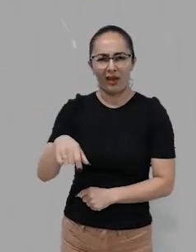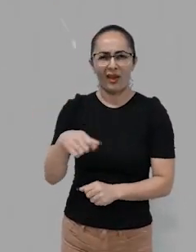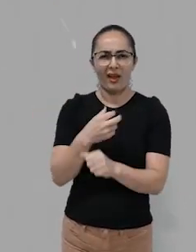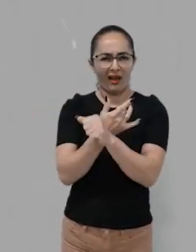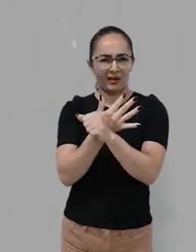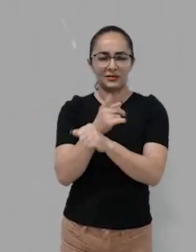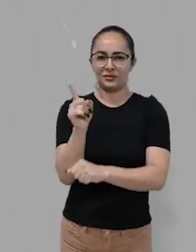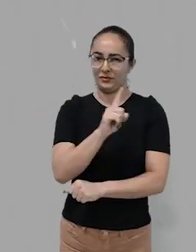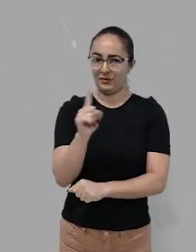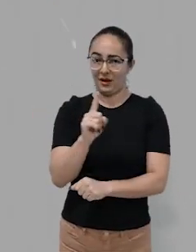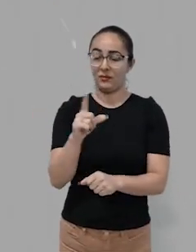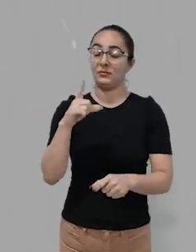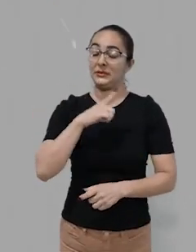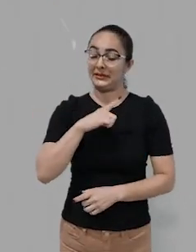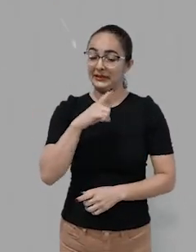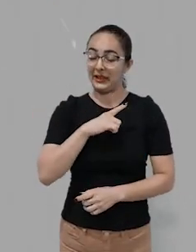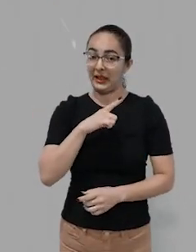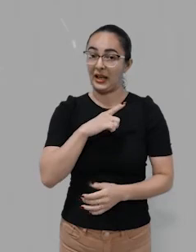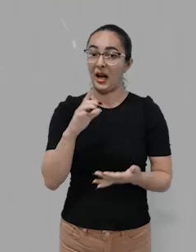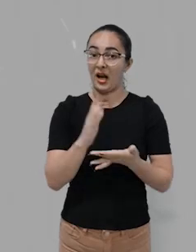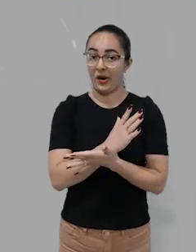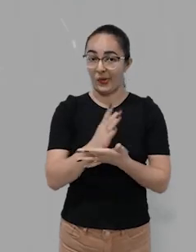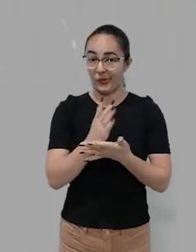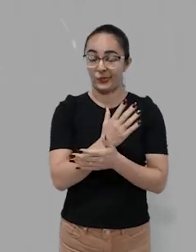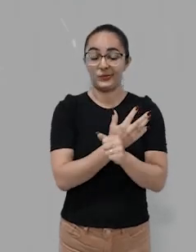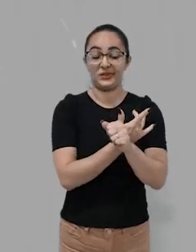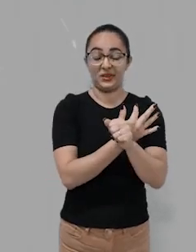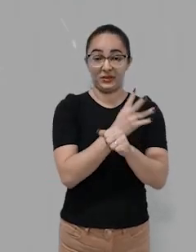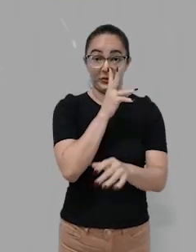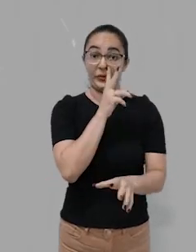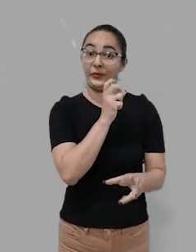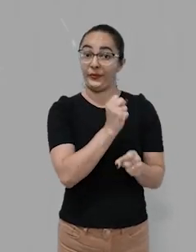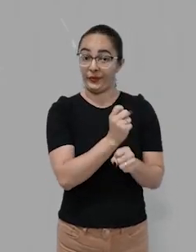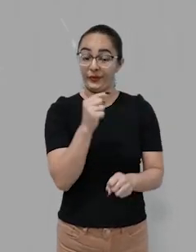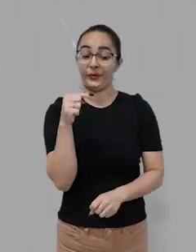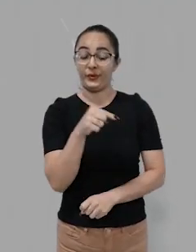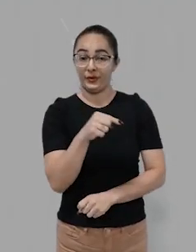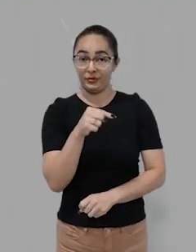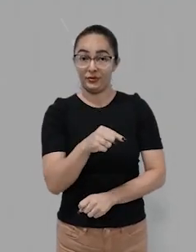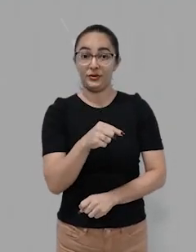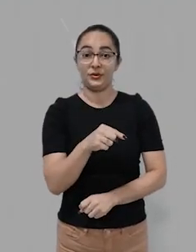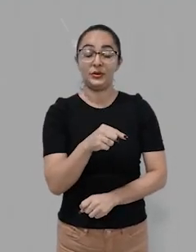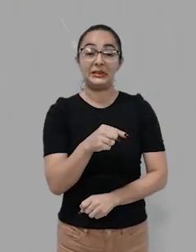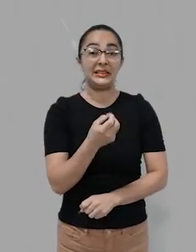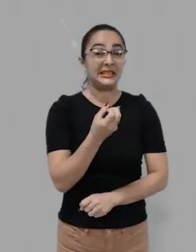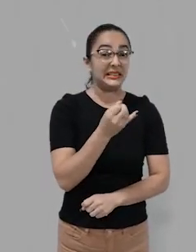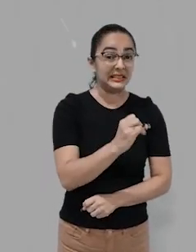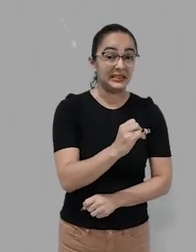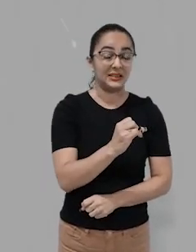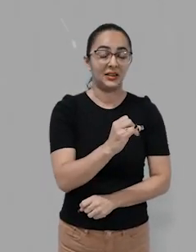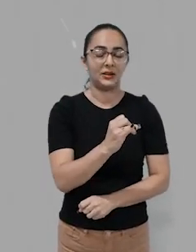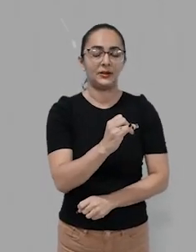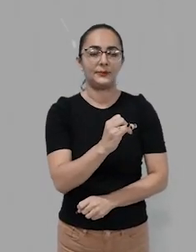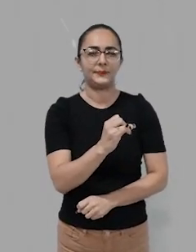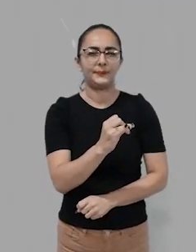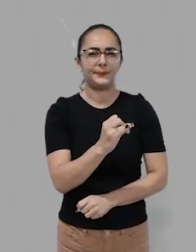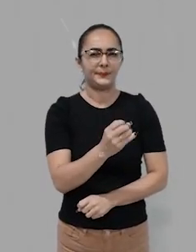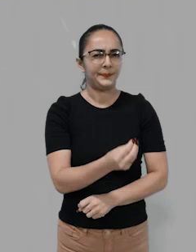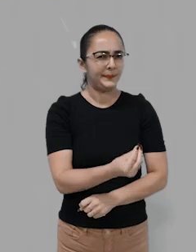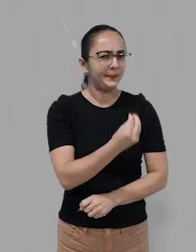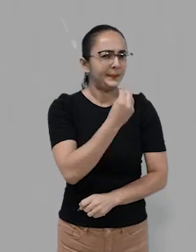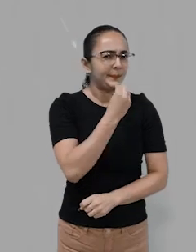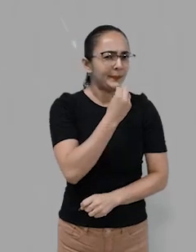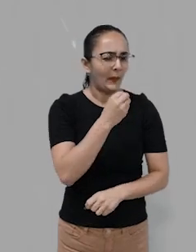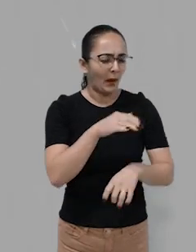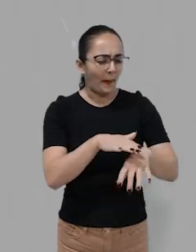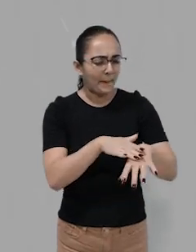vamos estudar que existem ácidos fortes. E esses ácidos fortes, eles vão gerar, se a gente se entrar em contato com a